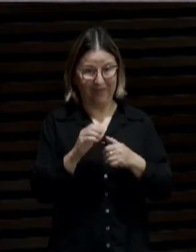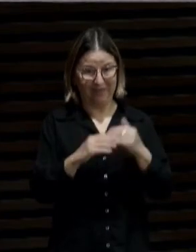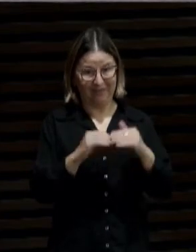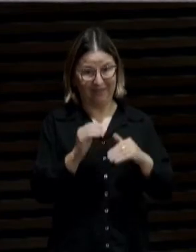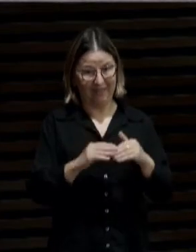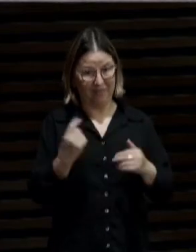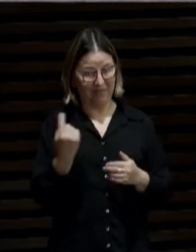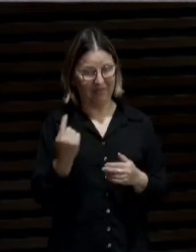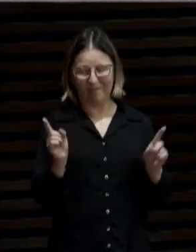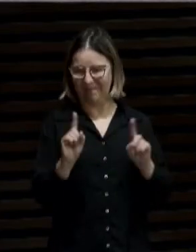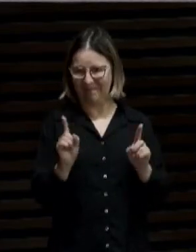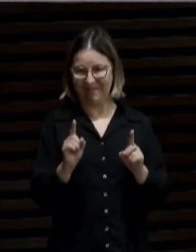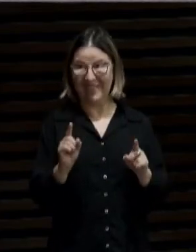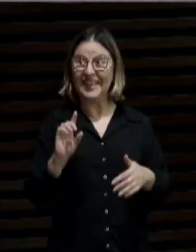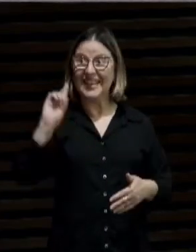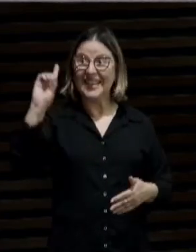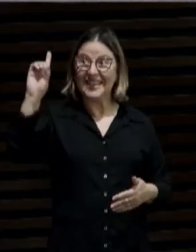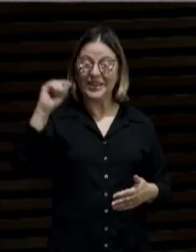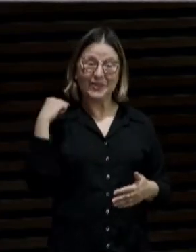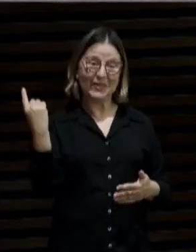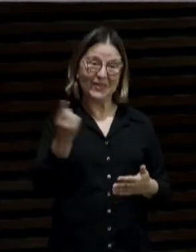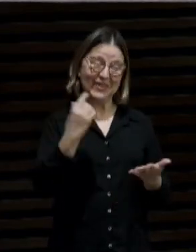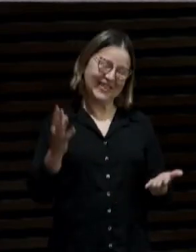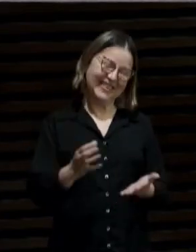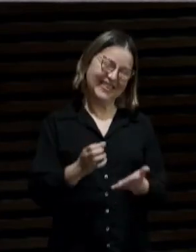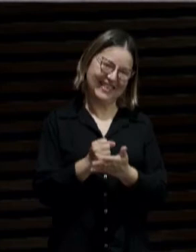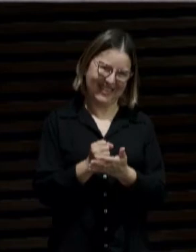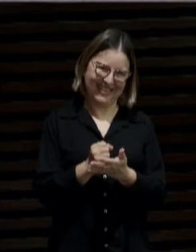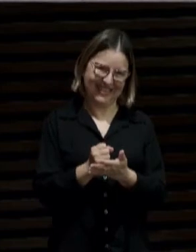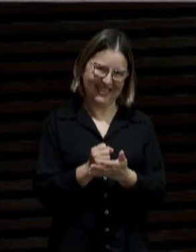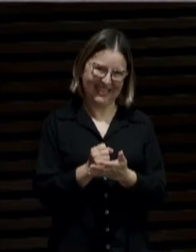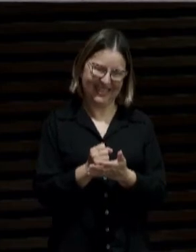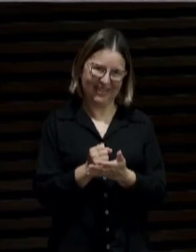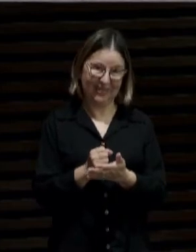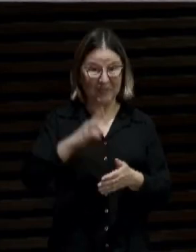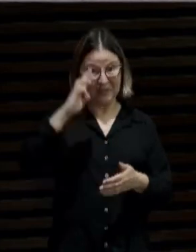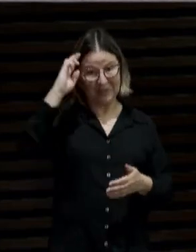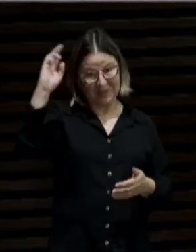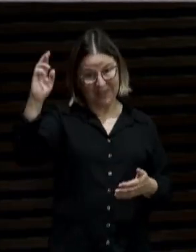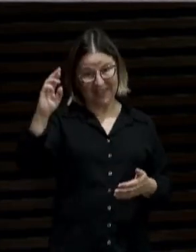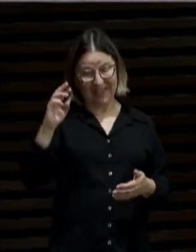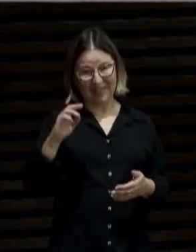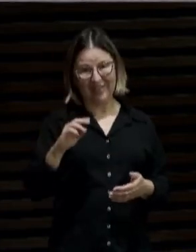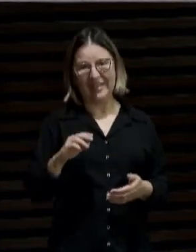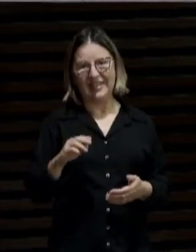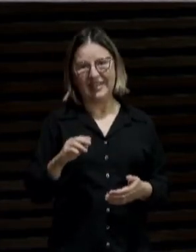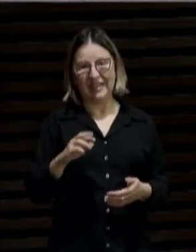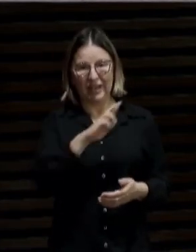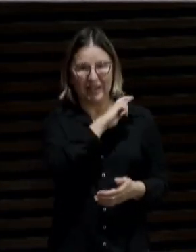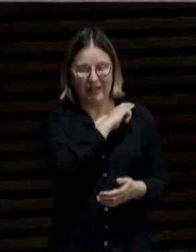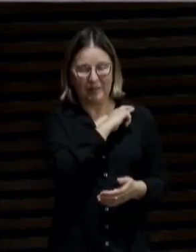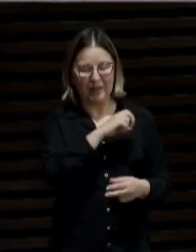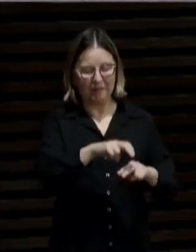fazer depois? Chama. Mas Ele também cumpre, porque Ele faz tudo. Ele é o responsável pela nossa santificação. É que eu falei, a gente confunde